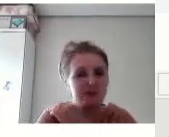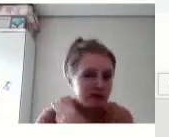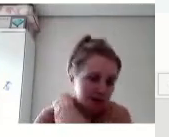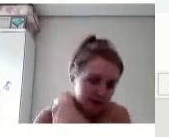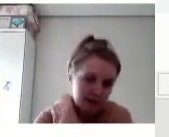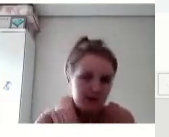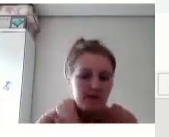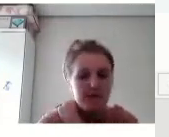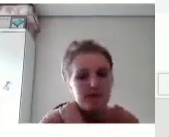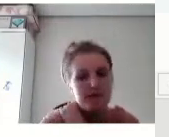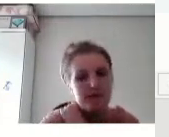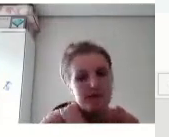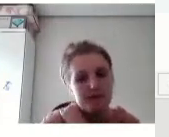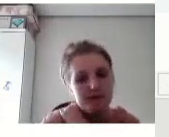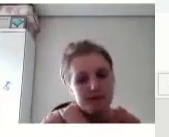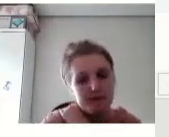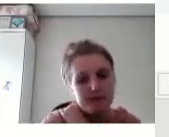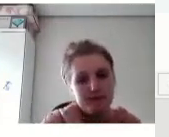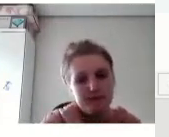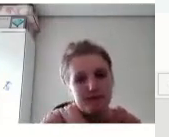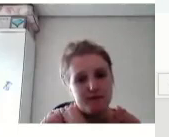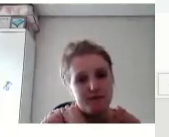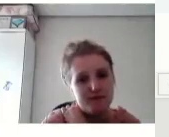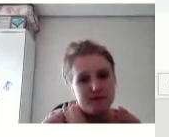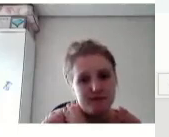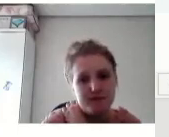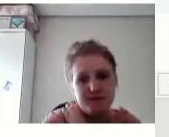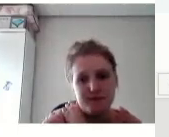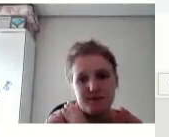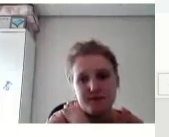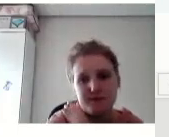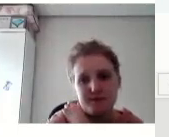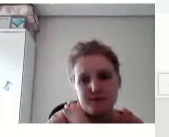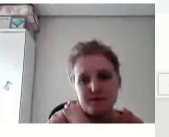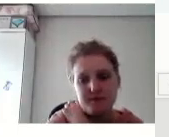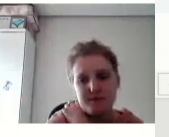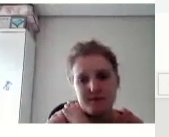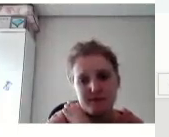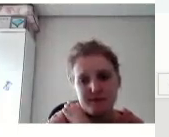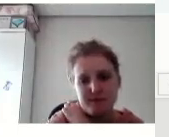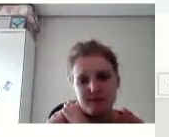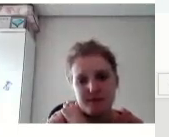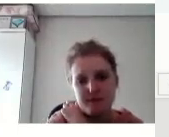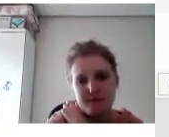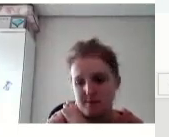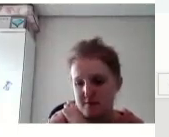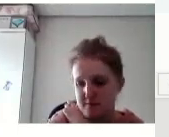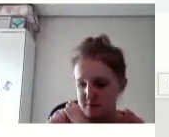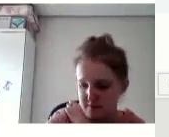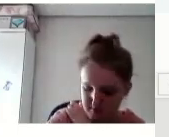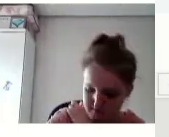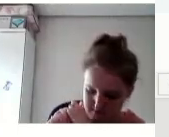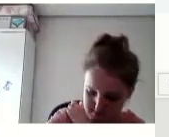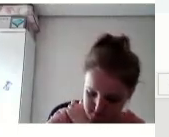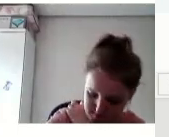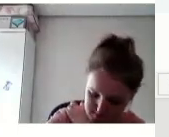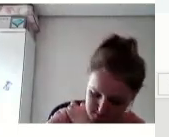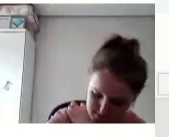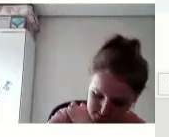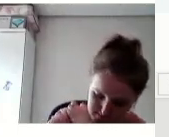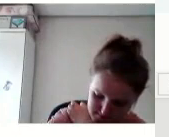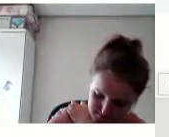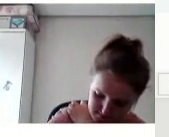ponto é zero, certo? Lembrando que a equação de Euler-Lagrange, além das derivadas de L relativo ao campo e as suas